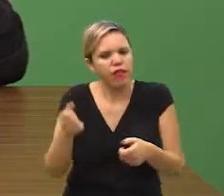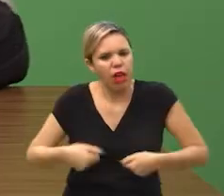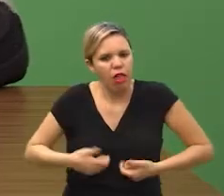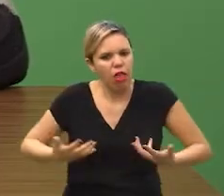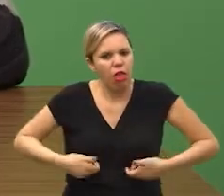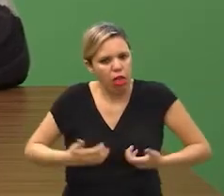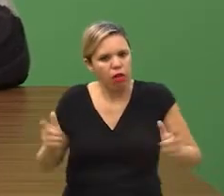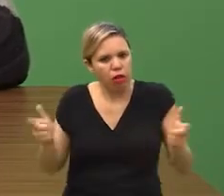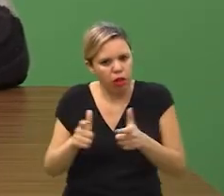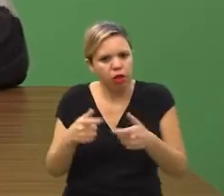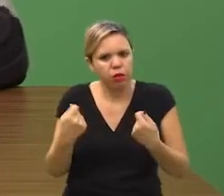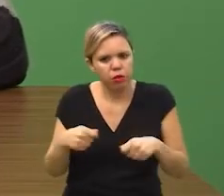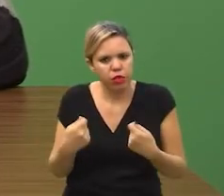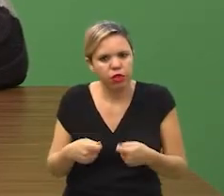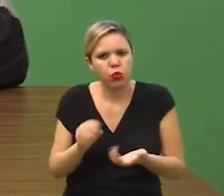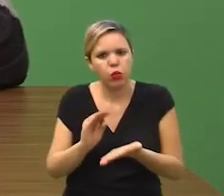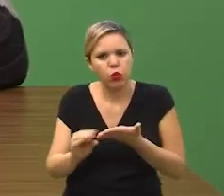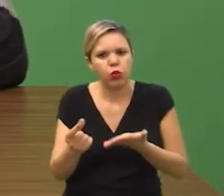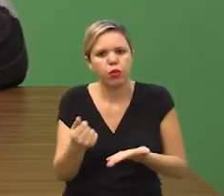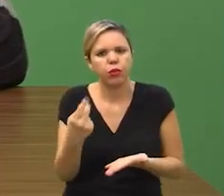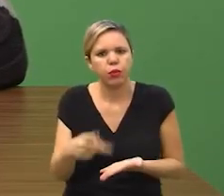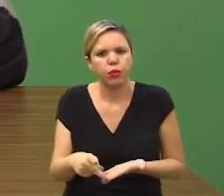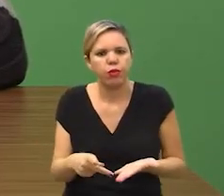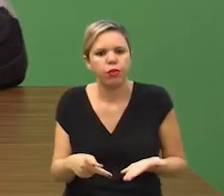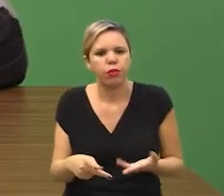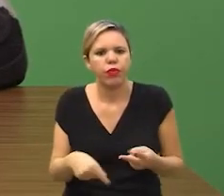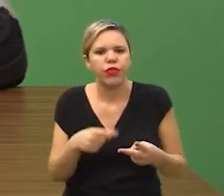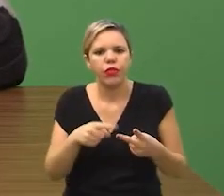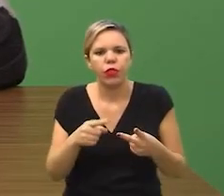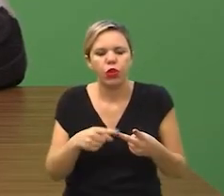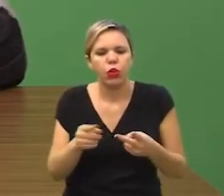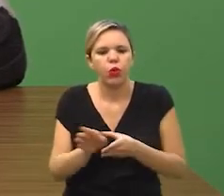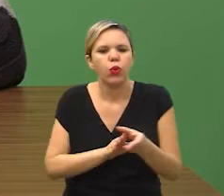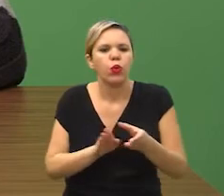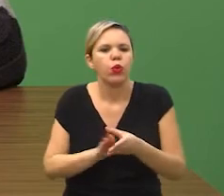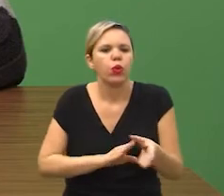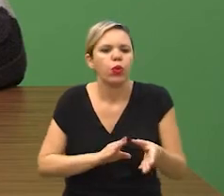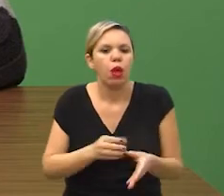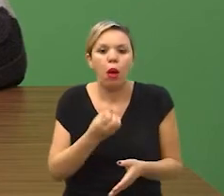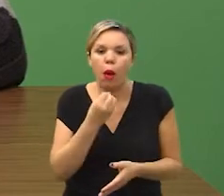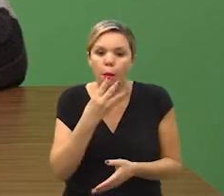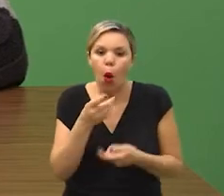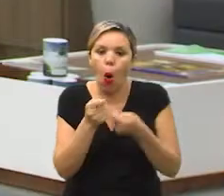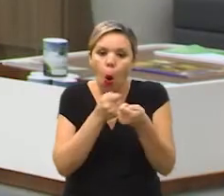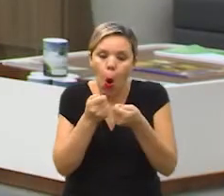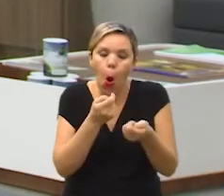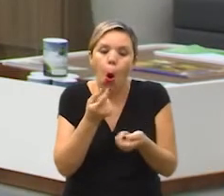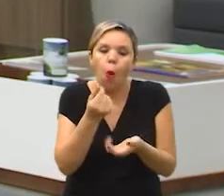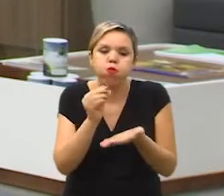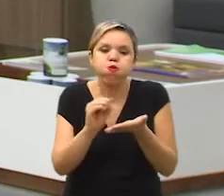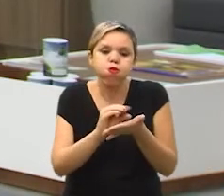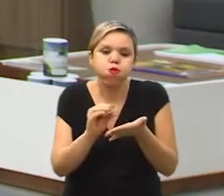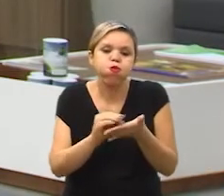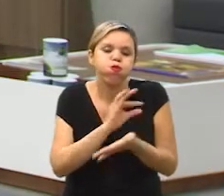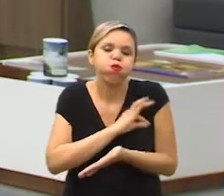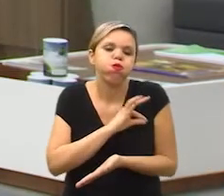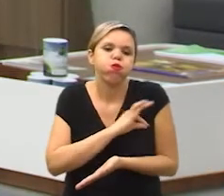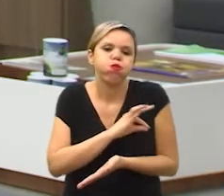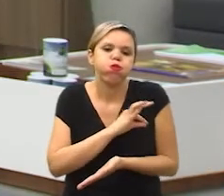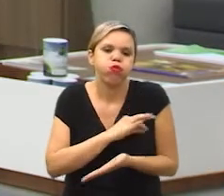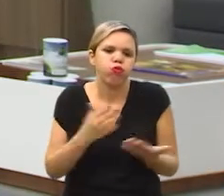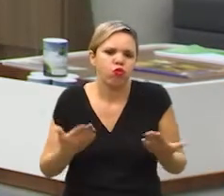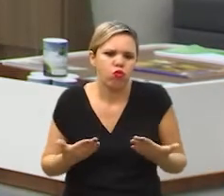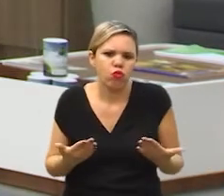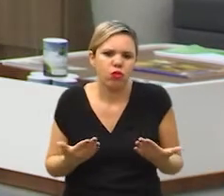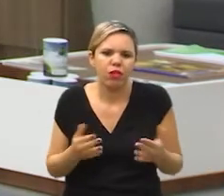essa redução no seu orçamento. A segunda dica que eu dou é você ter um bom controle orçamentário. Isso